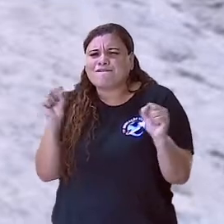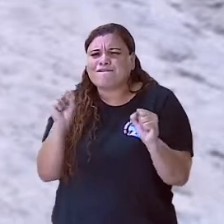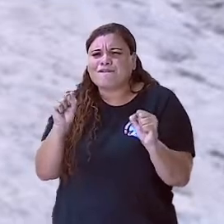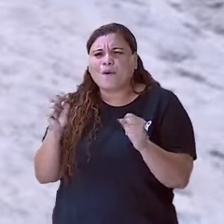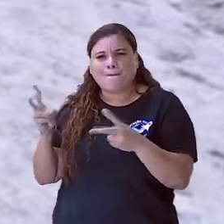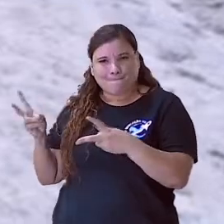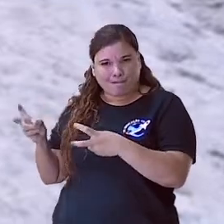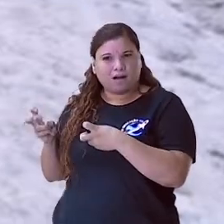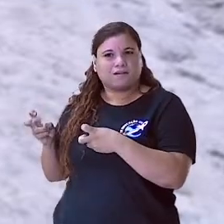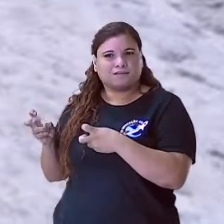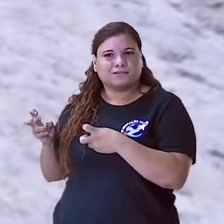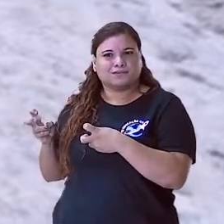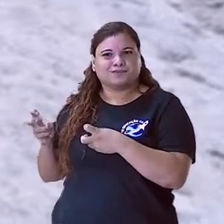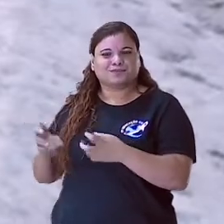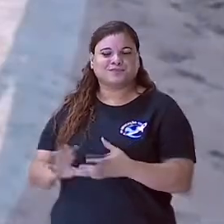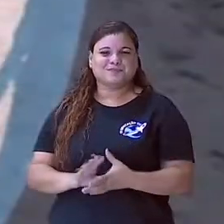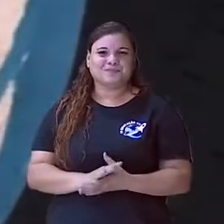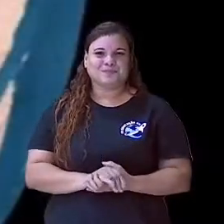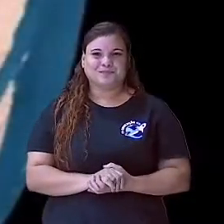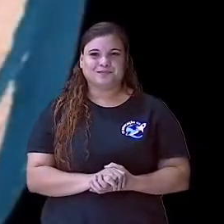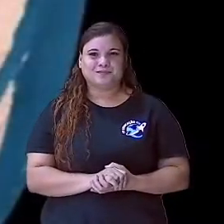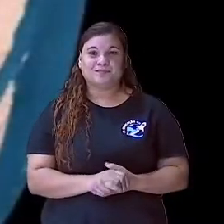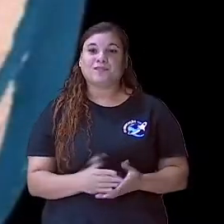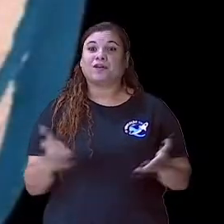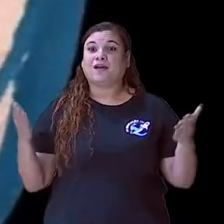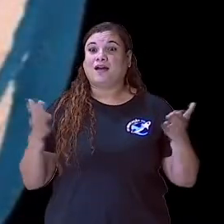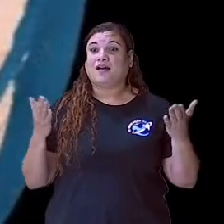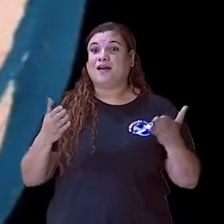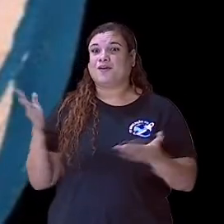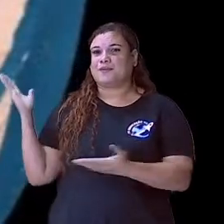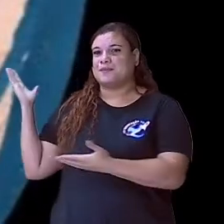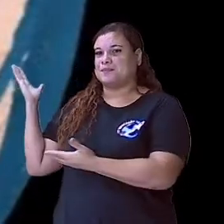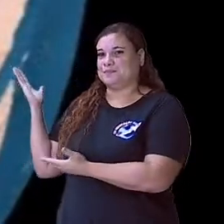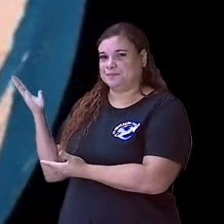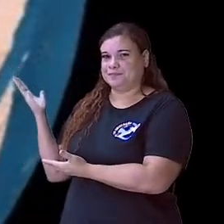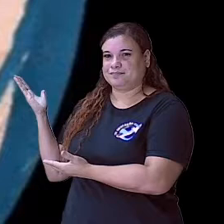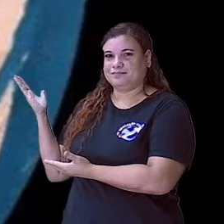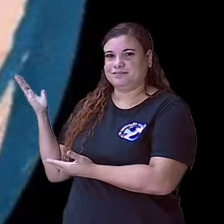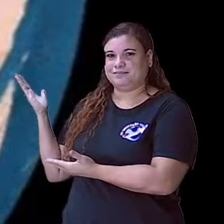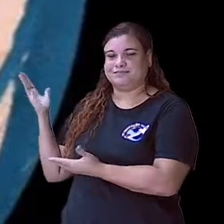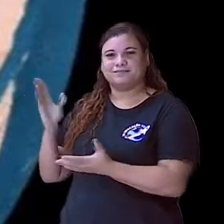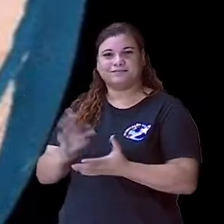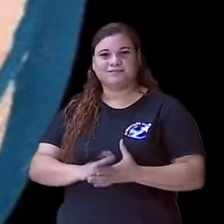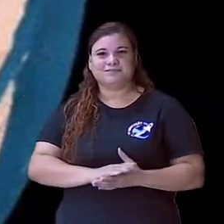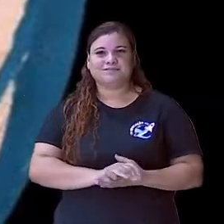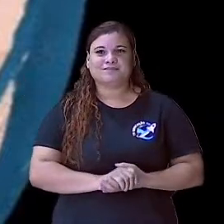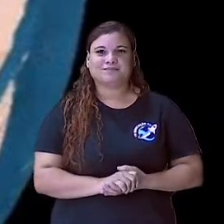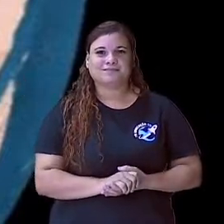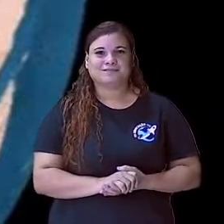certo? Na próxima imagem, nós vamos falar